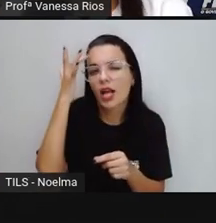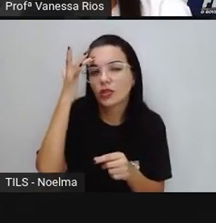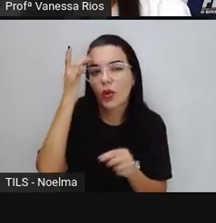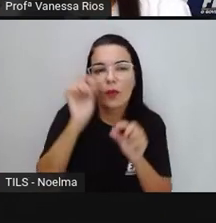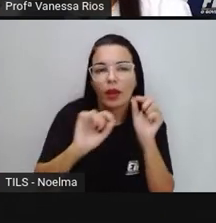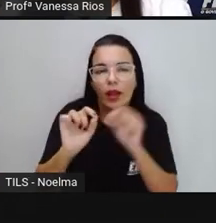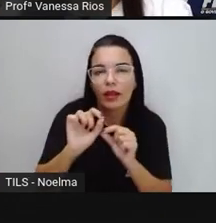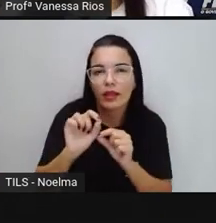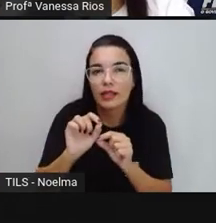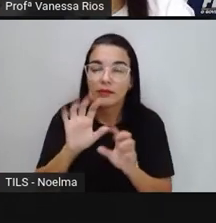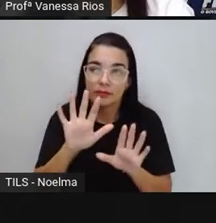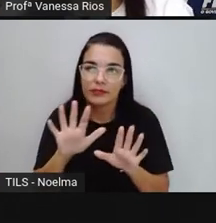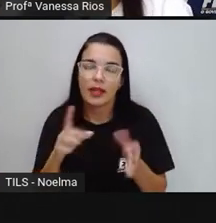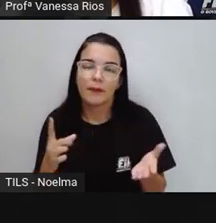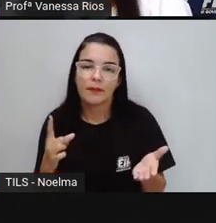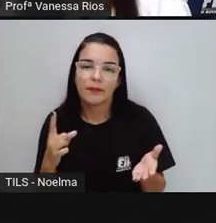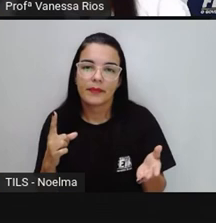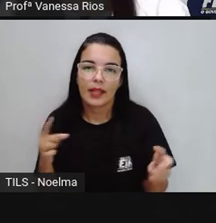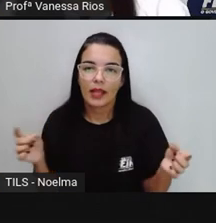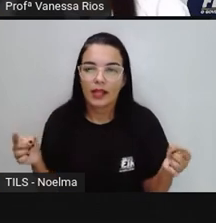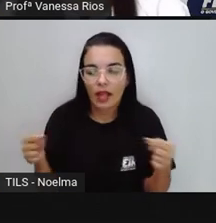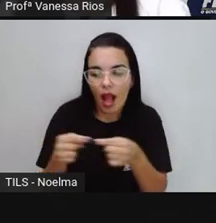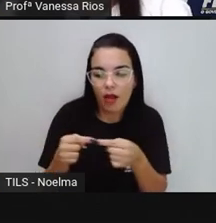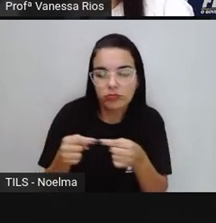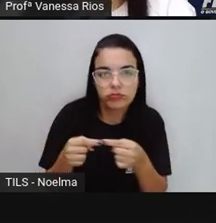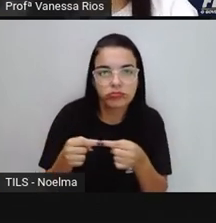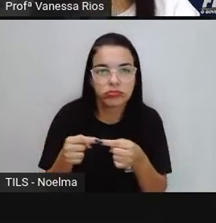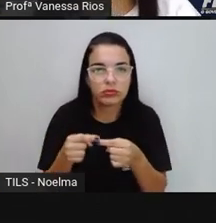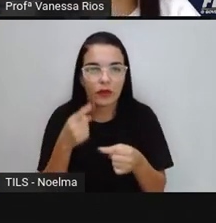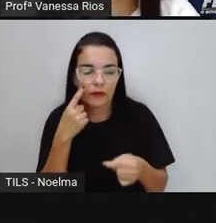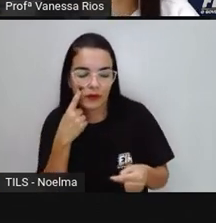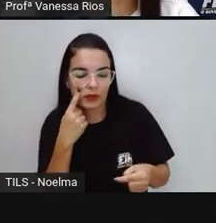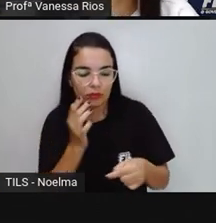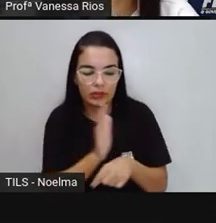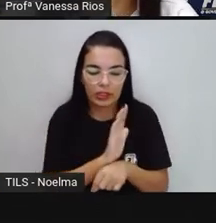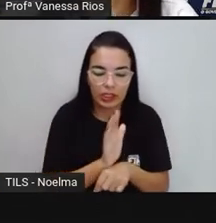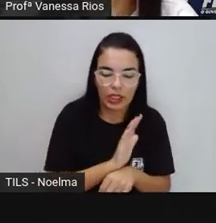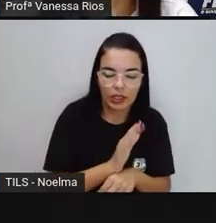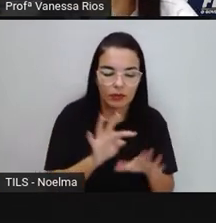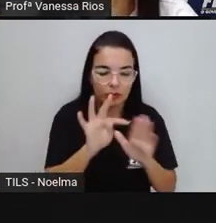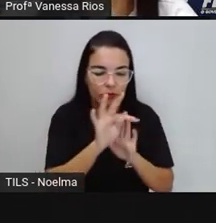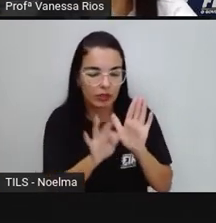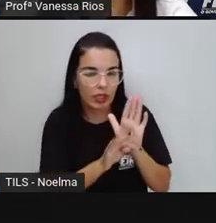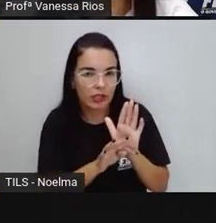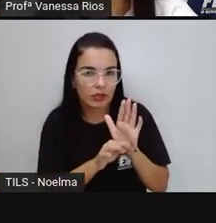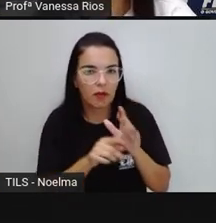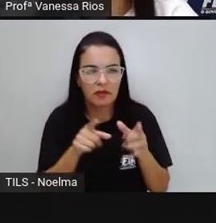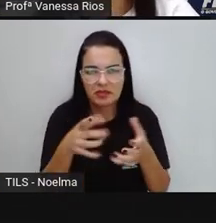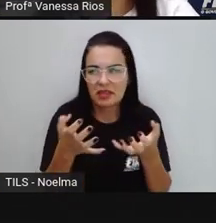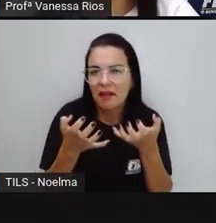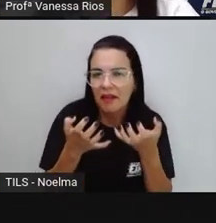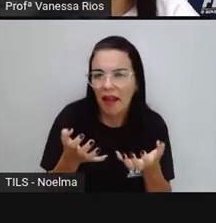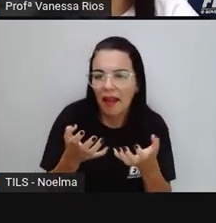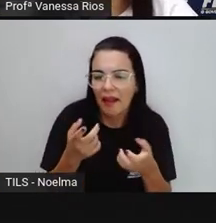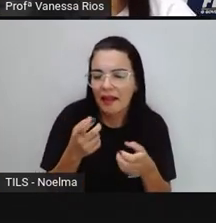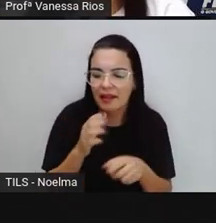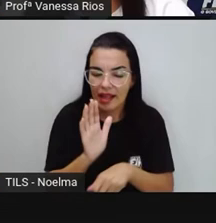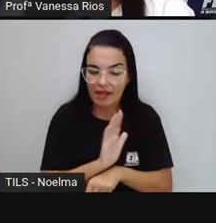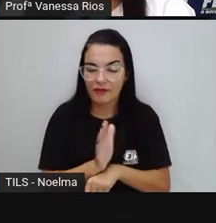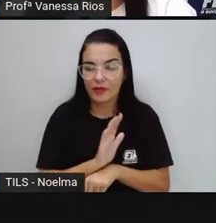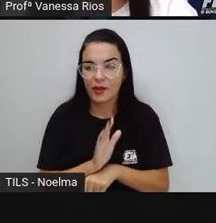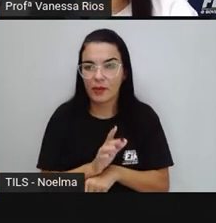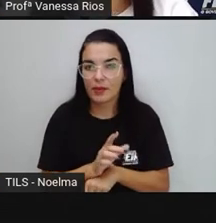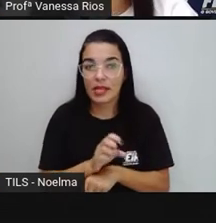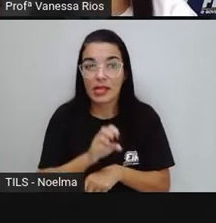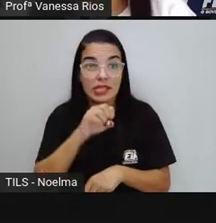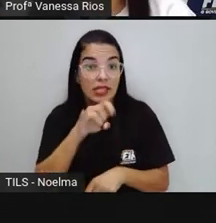acordo com o que você viu no texto e nos vídeos, vale a pena assistir ao filme Os Incríveis 2? Se você não assistiu ainda, de acordo